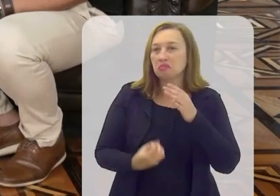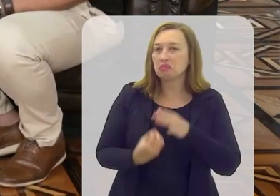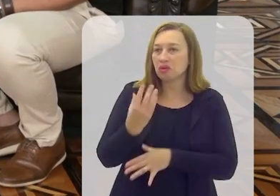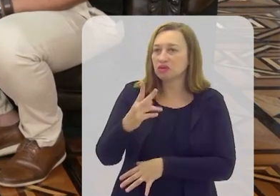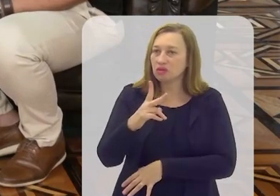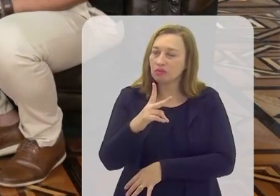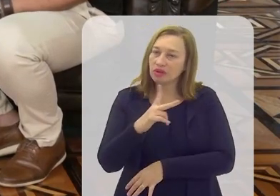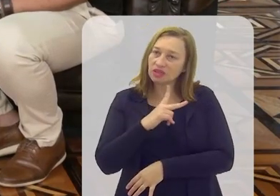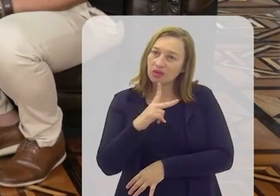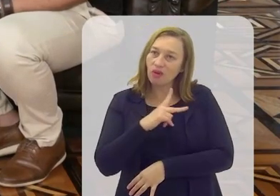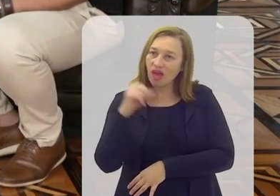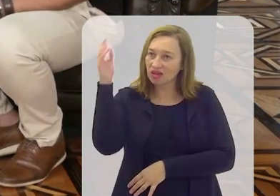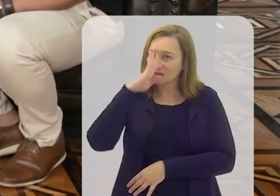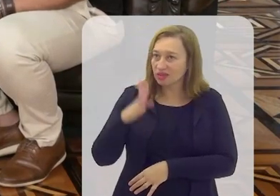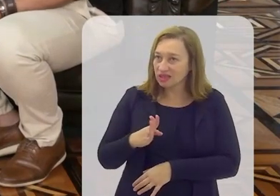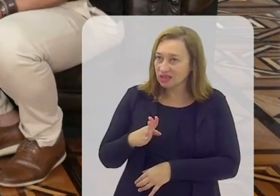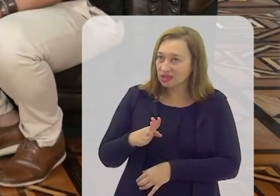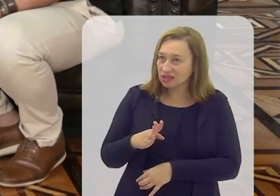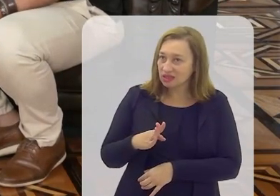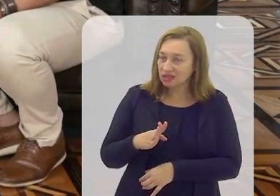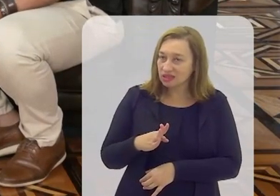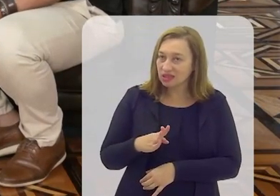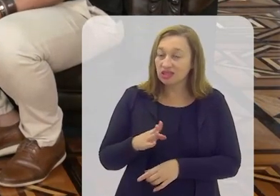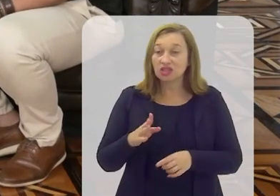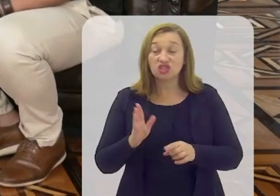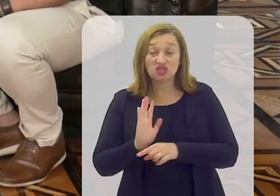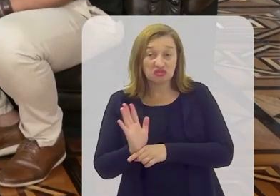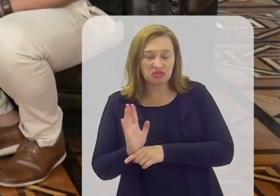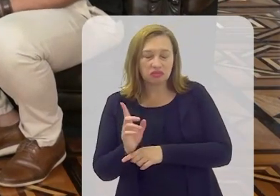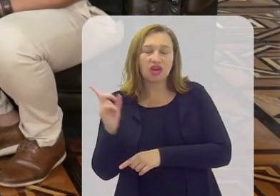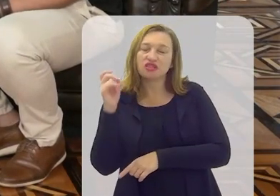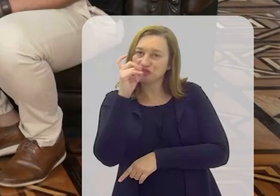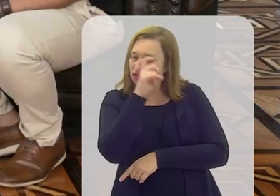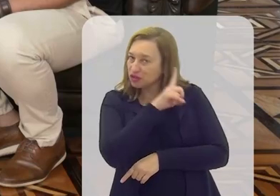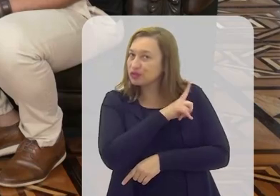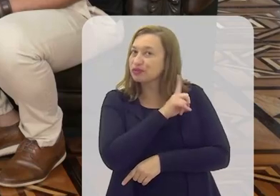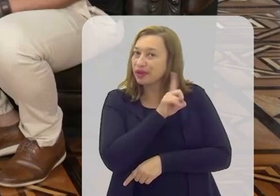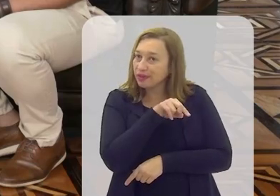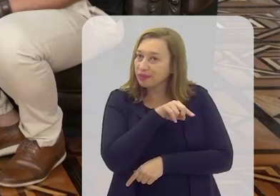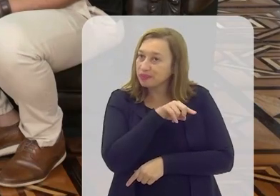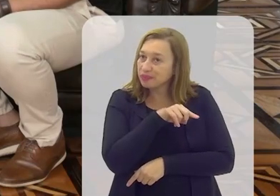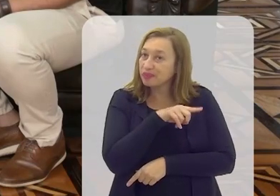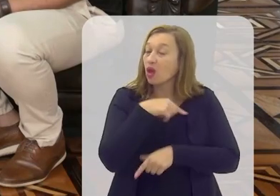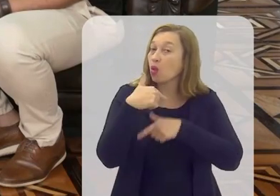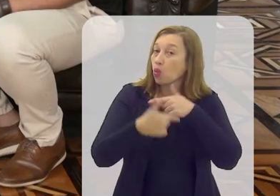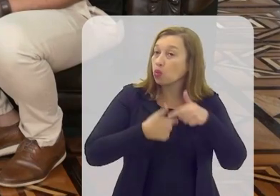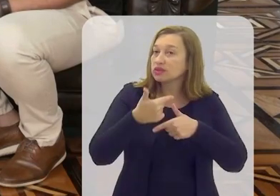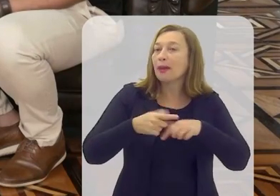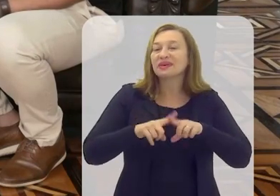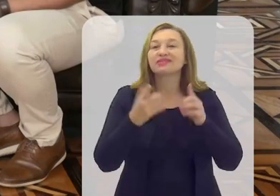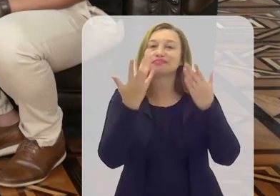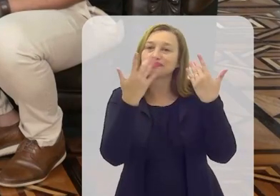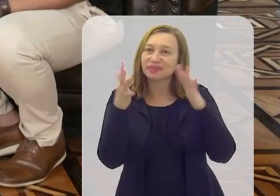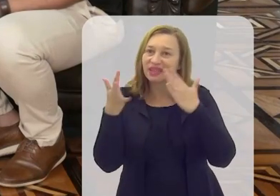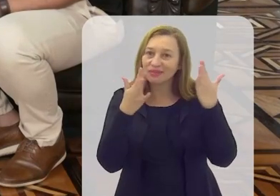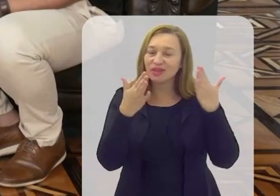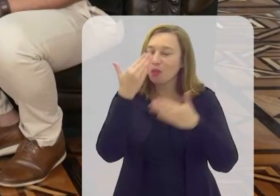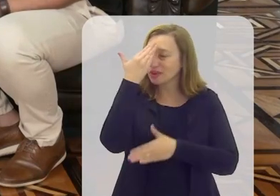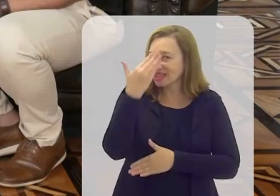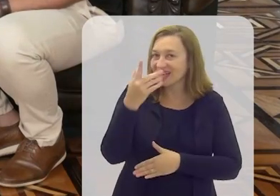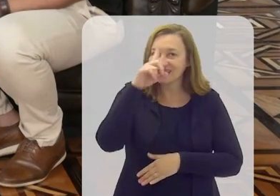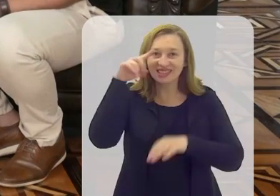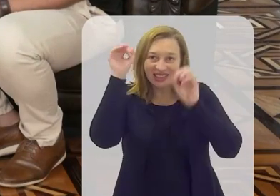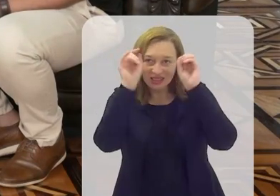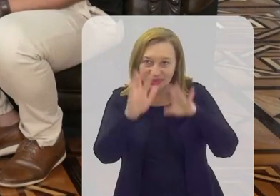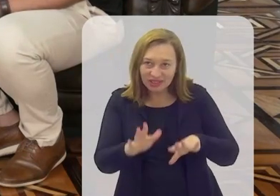produção independente no Brasil, desafiador, e principalmente de filme, é muito sofrimento, né? É muita luta. Então, parabéns. Obrigada.